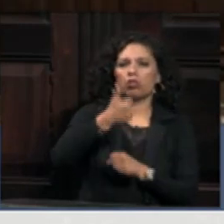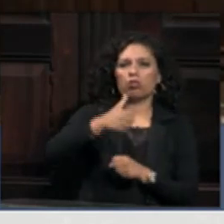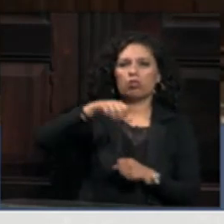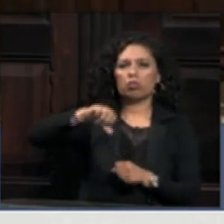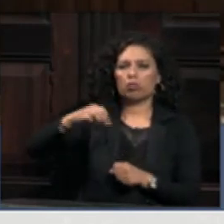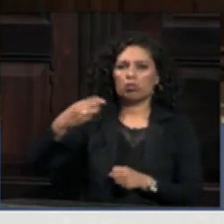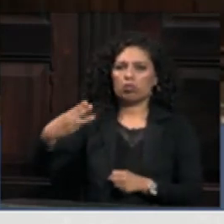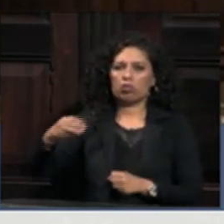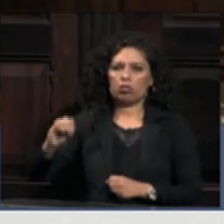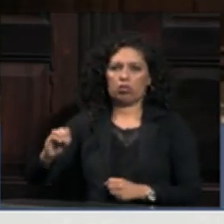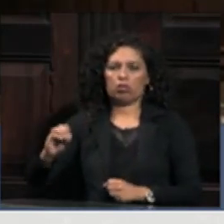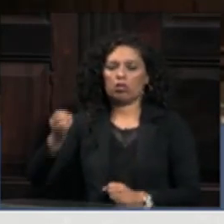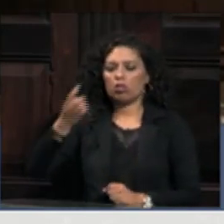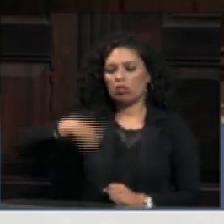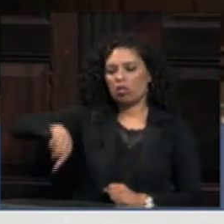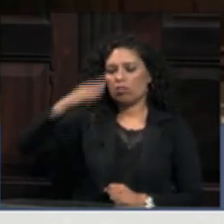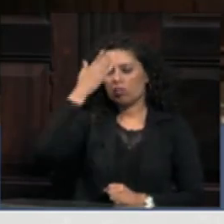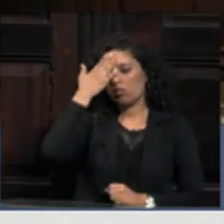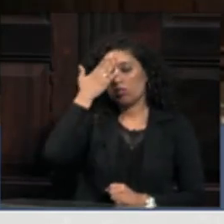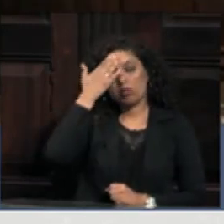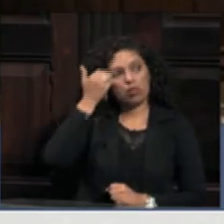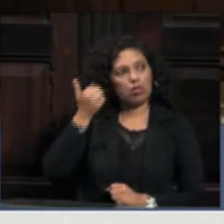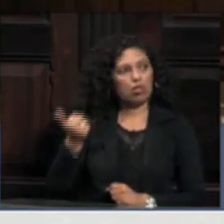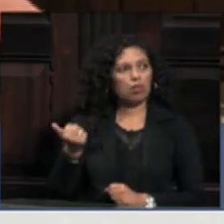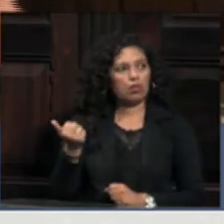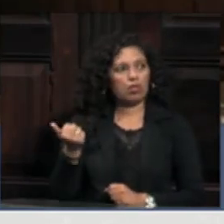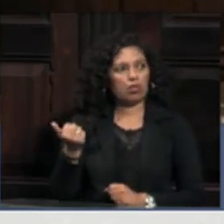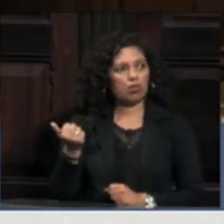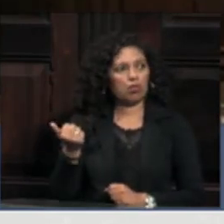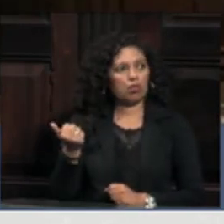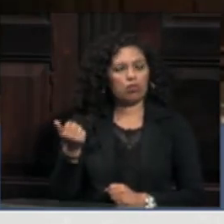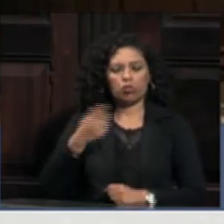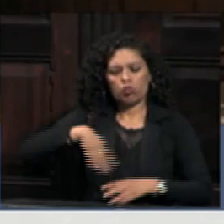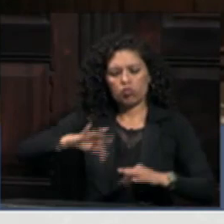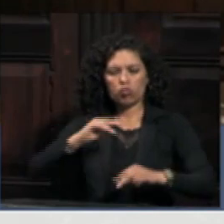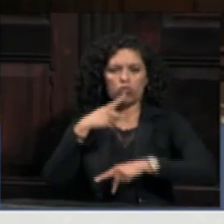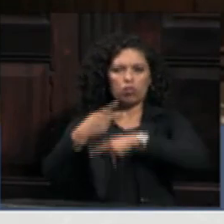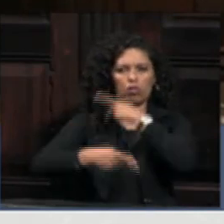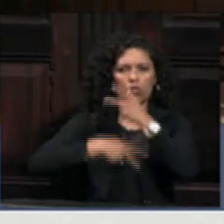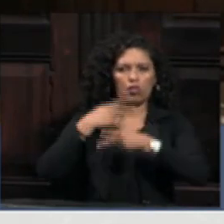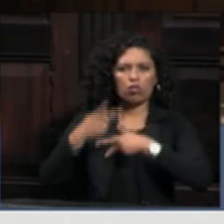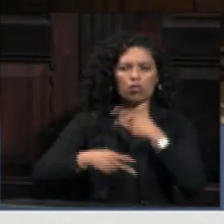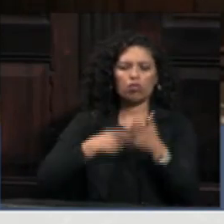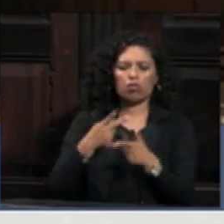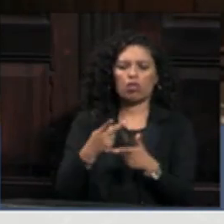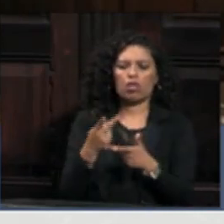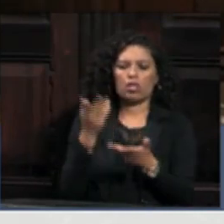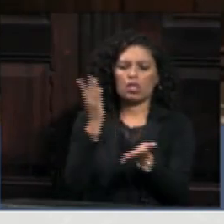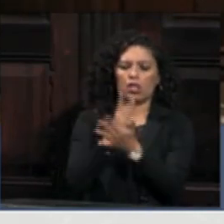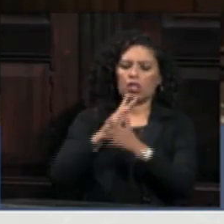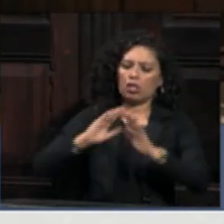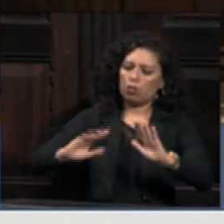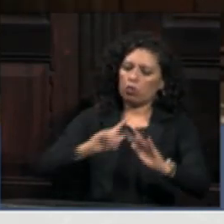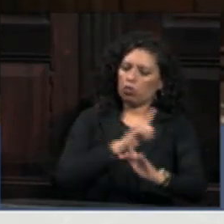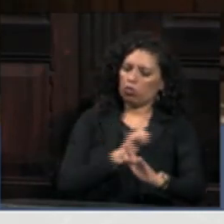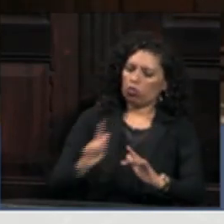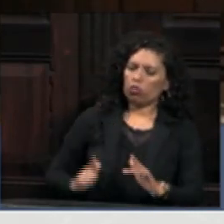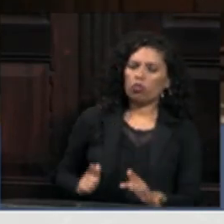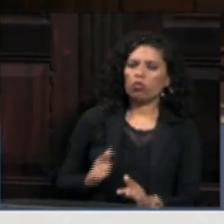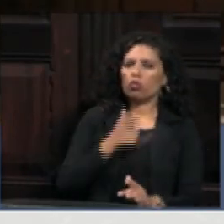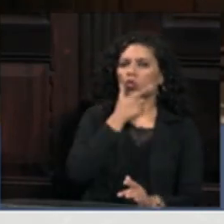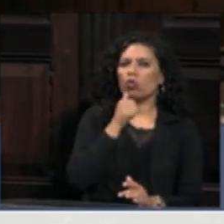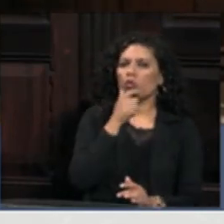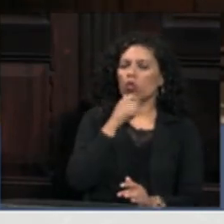Todos nós sabemos que proclamam sempre o fim da Era Vargas, que é